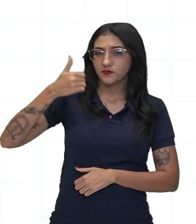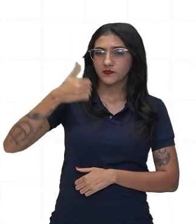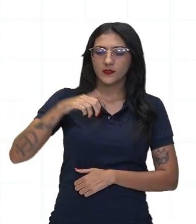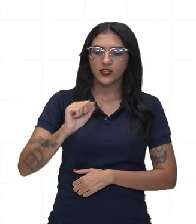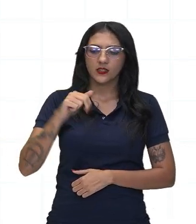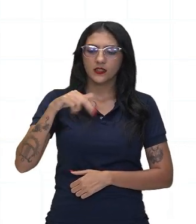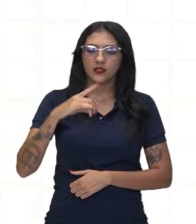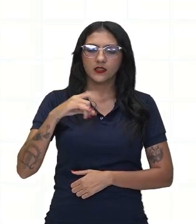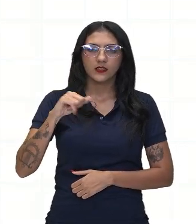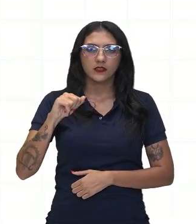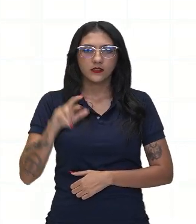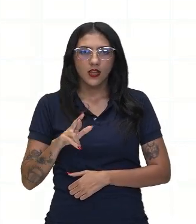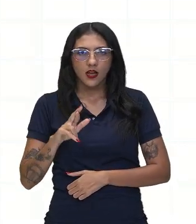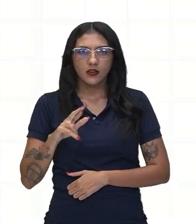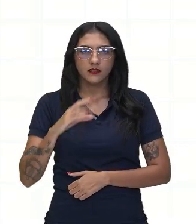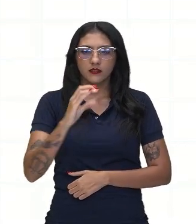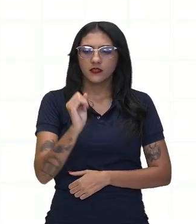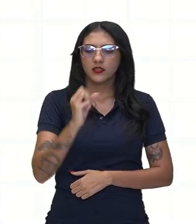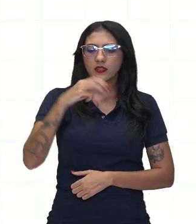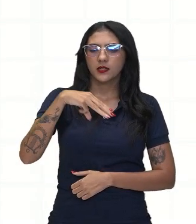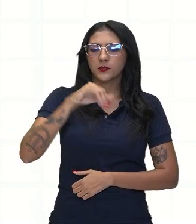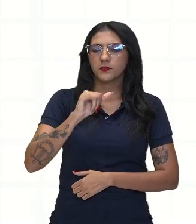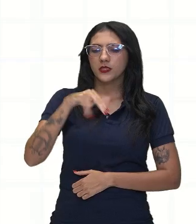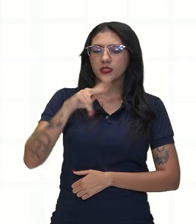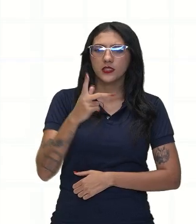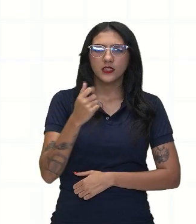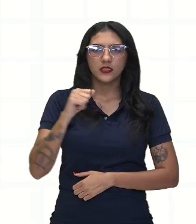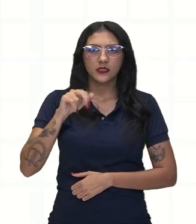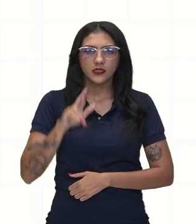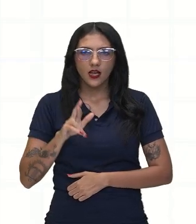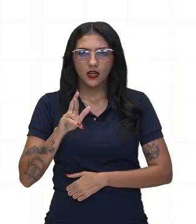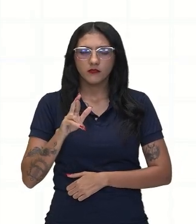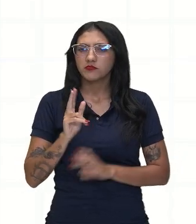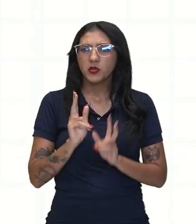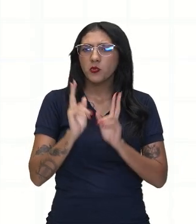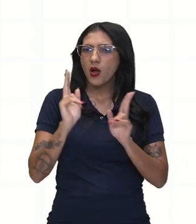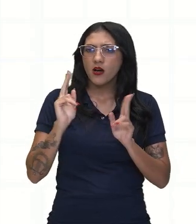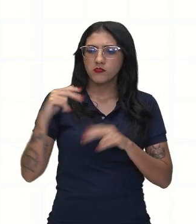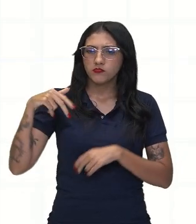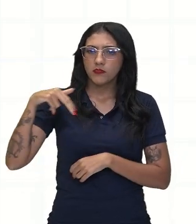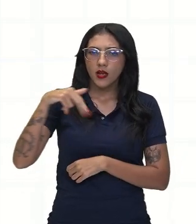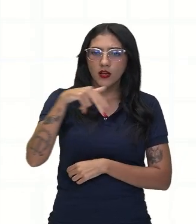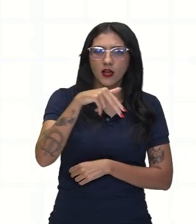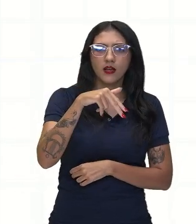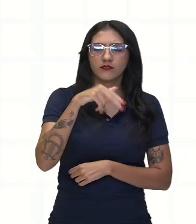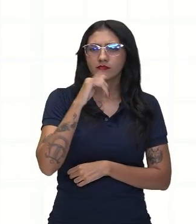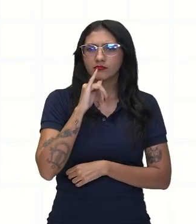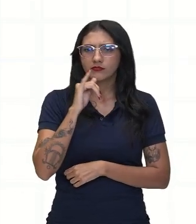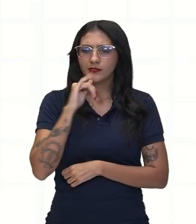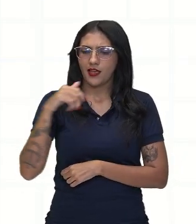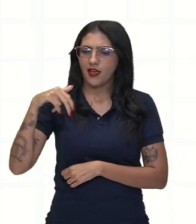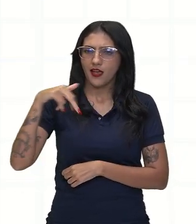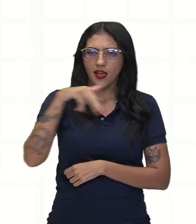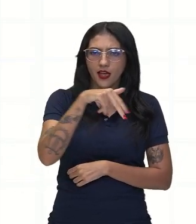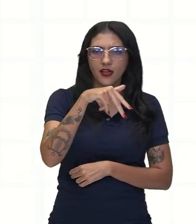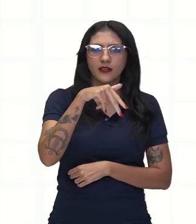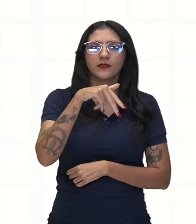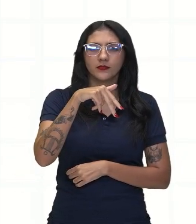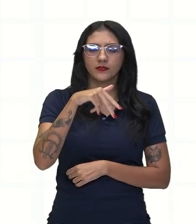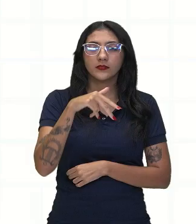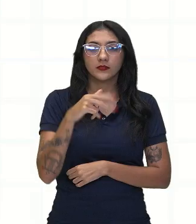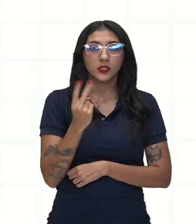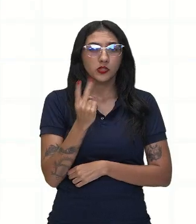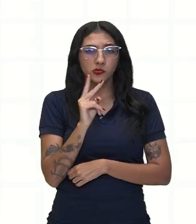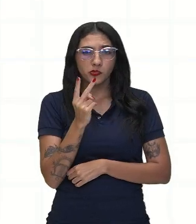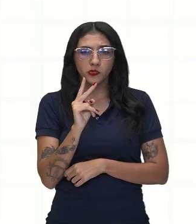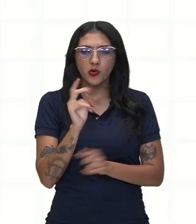que eu tenho o significado, elas são diferentes, mas eu tenho um significado semelhante. Quando eu ando, quando eu caminho, eu estou tendo